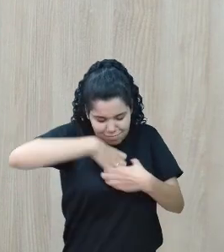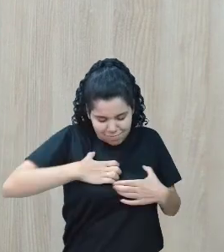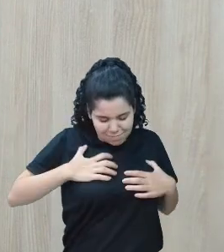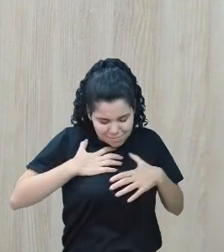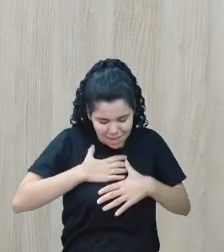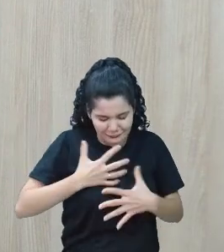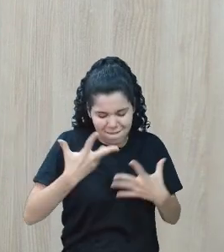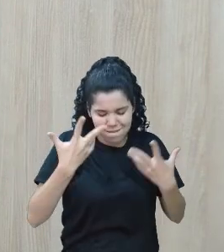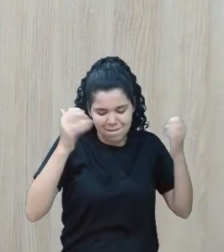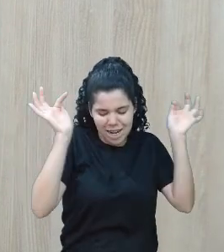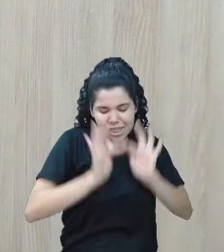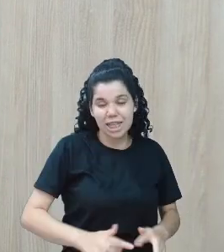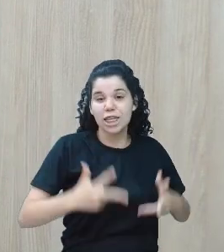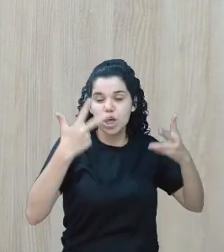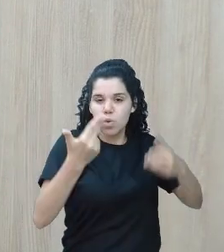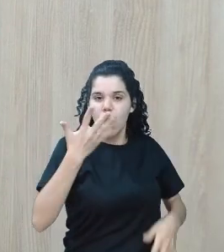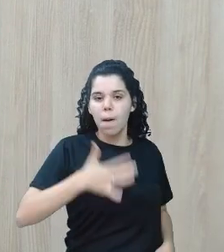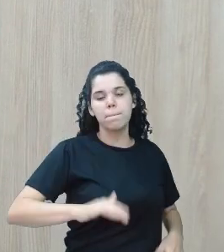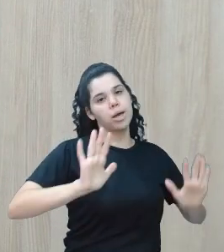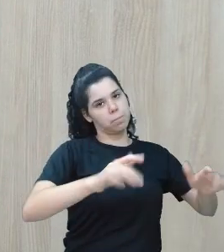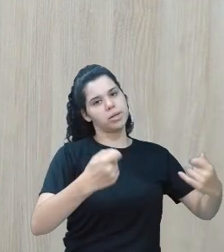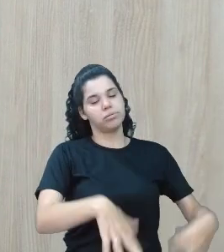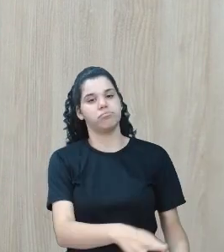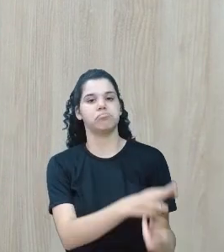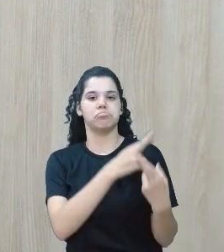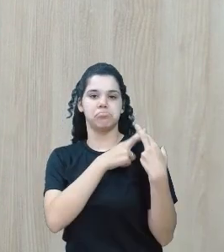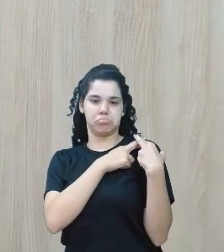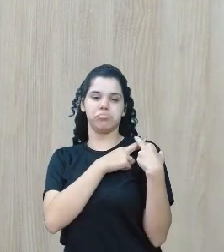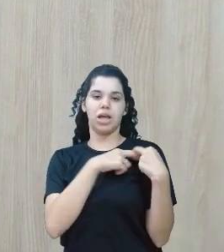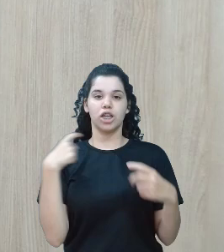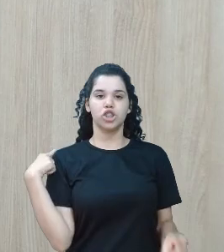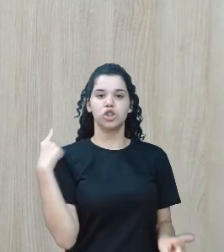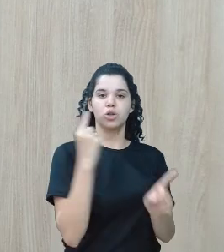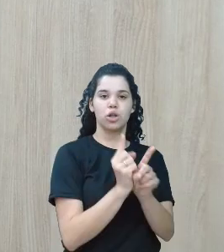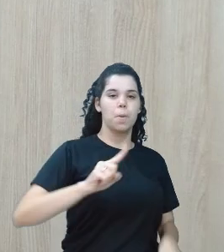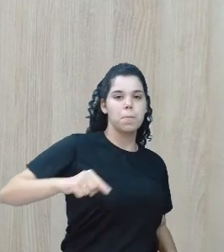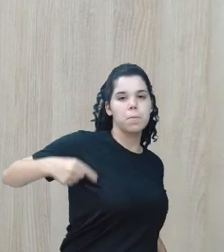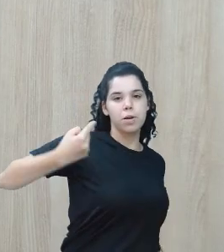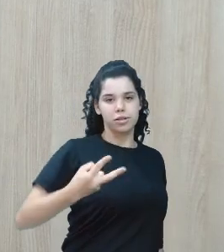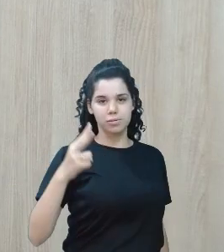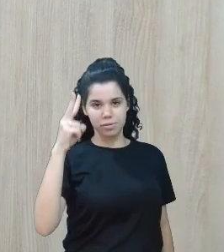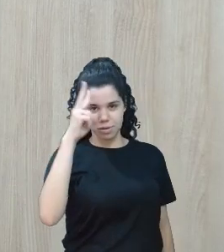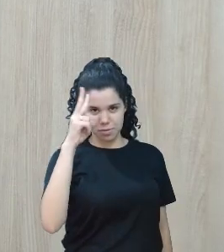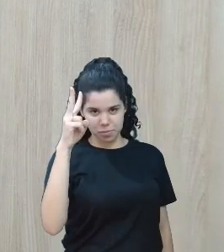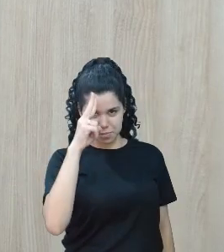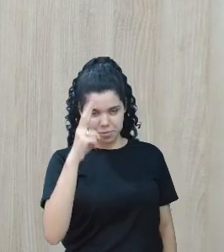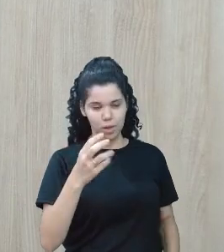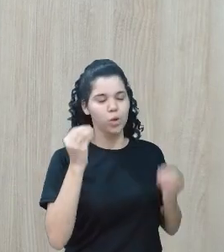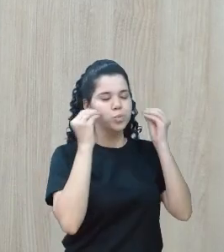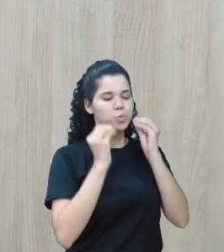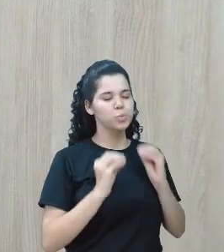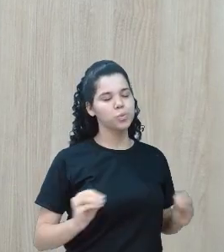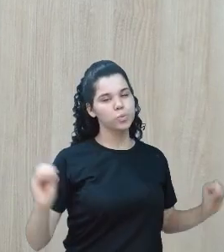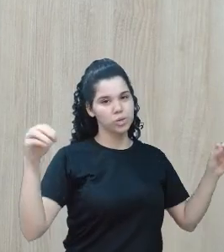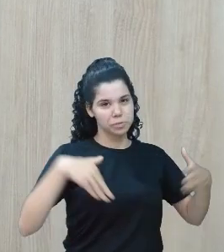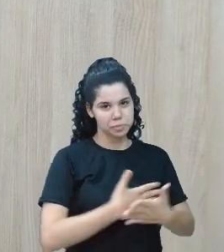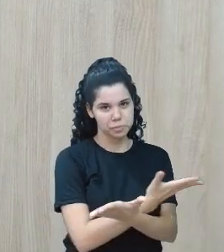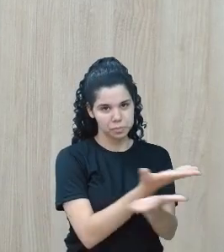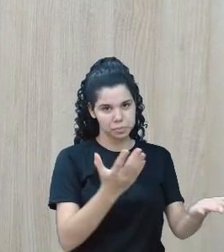vocês, mas com responsabilidade, tá bom? Então, a gente se encontra na próxima segunda-feira, se Deus quiser. Beijo no